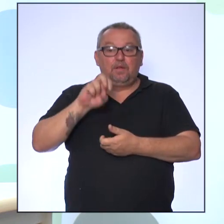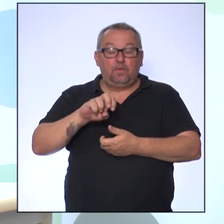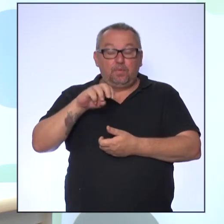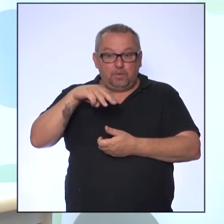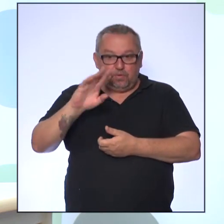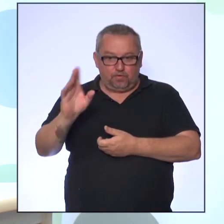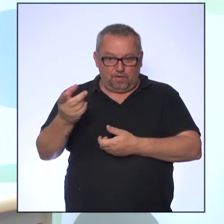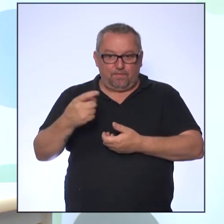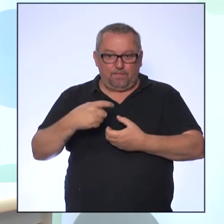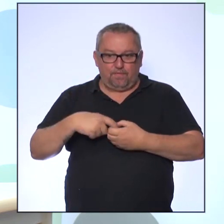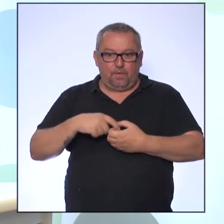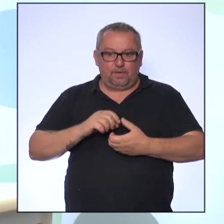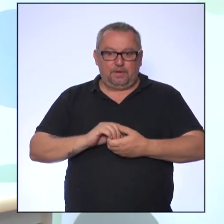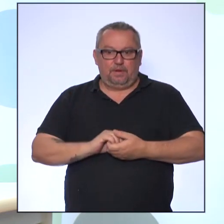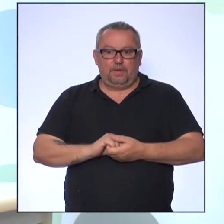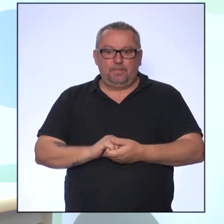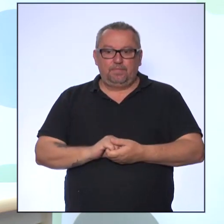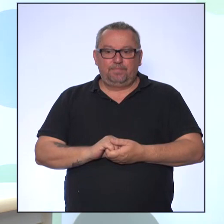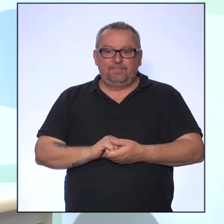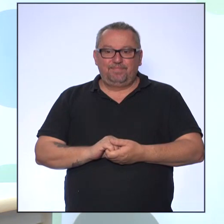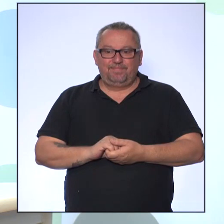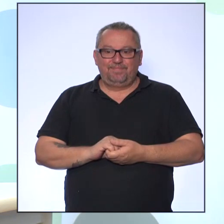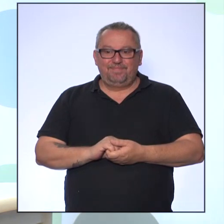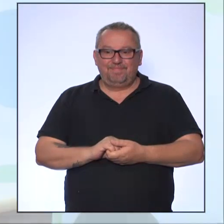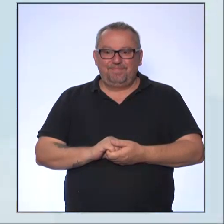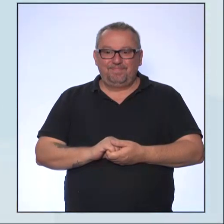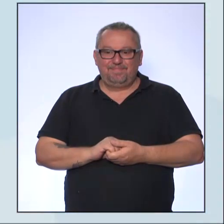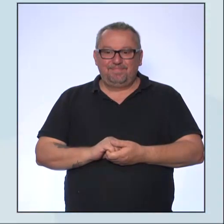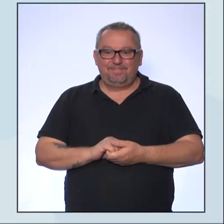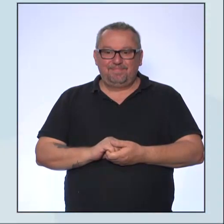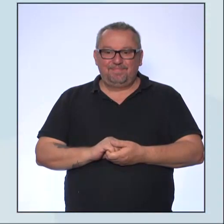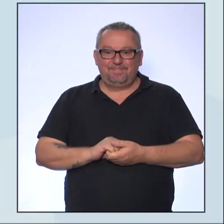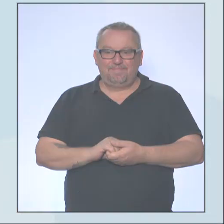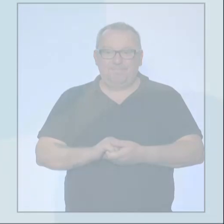para vocês e a gente já retorna com a resposta, tá bom? Bom trabalho.